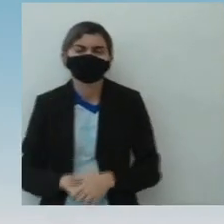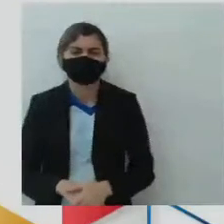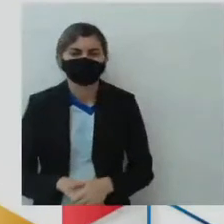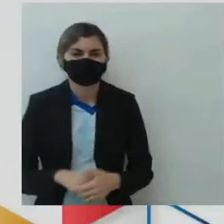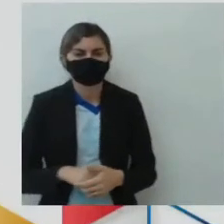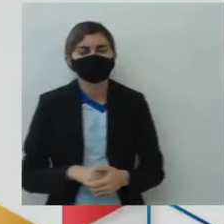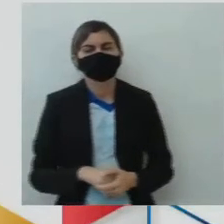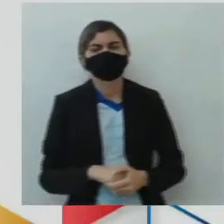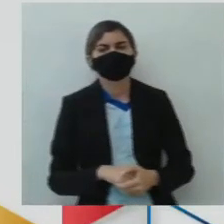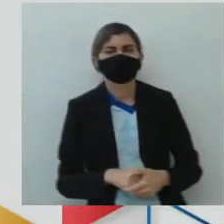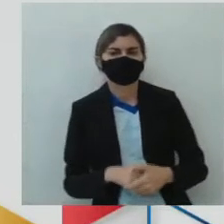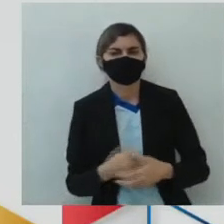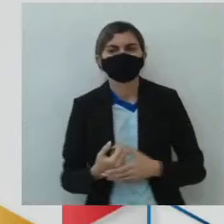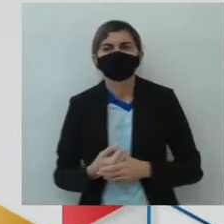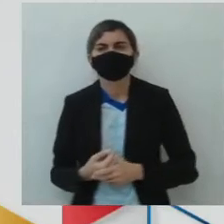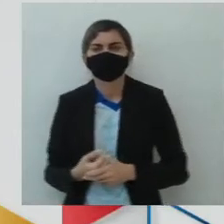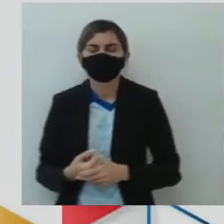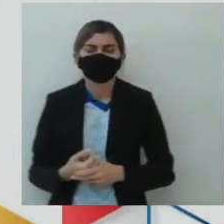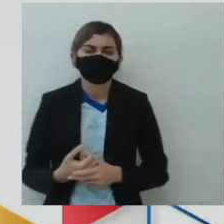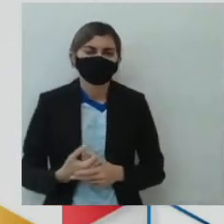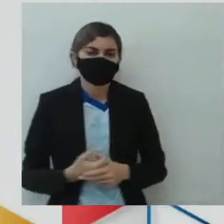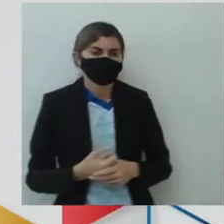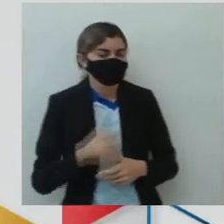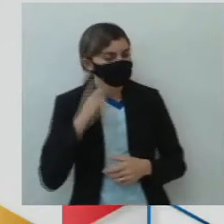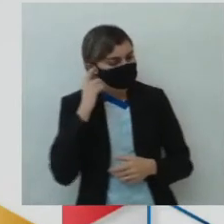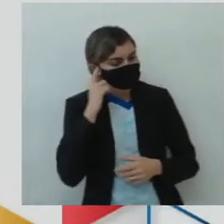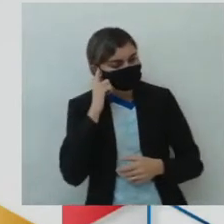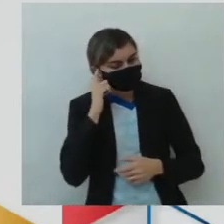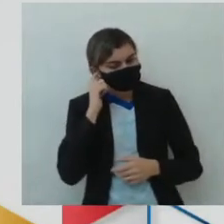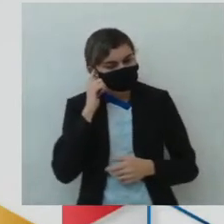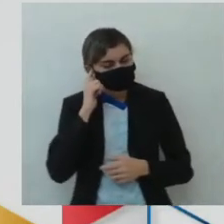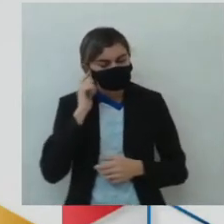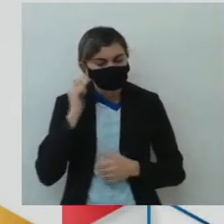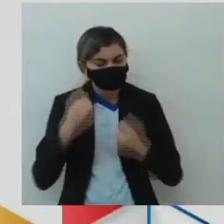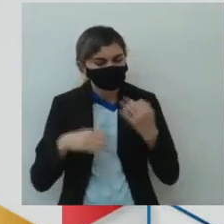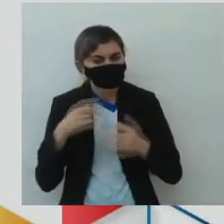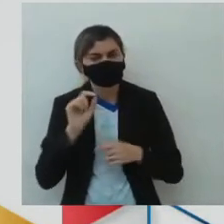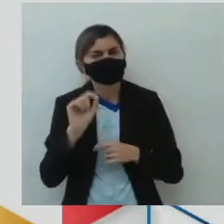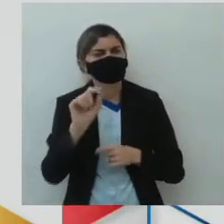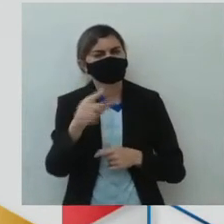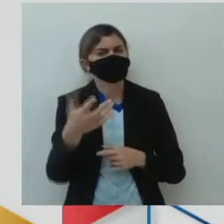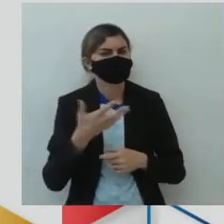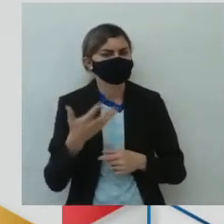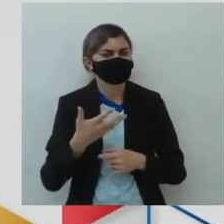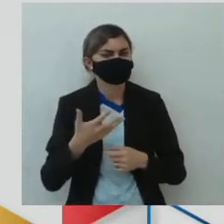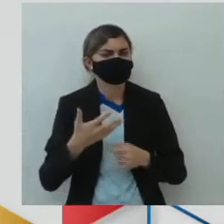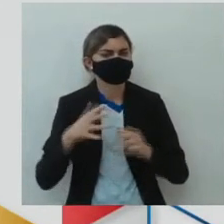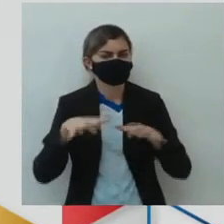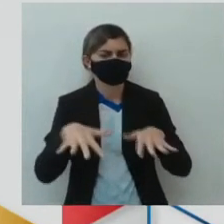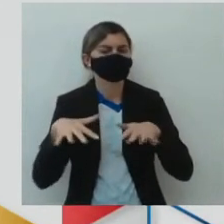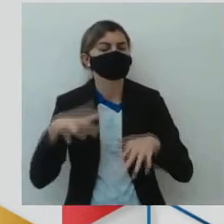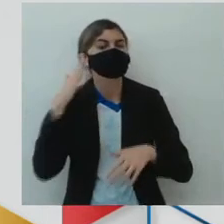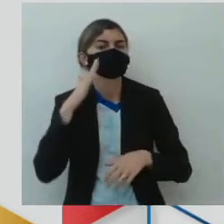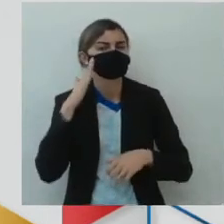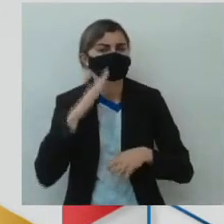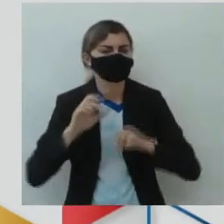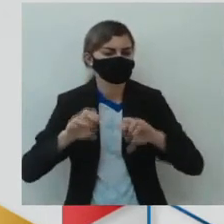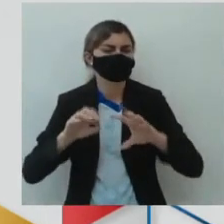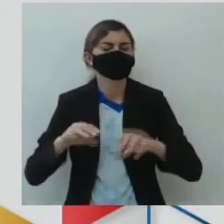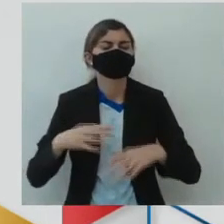wanna hear then still on the fence or fill in Power to you o que você quer que o público compreenda